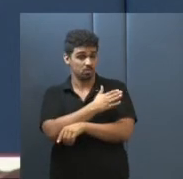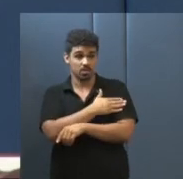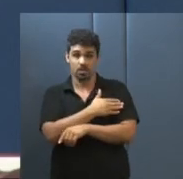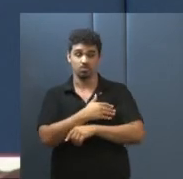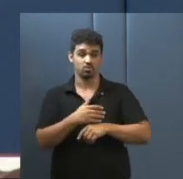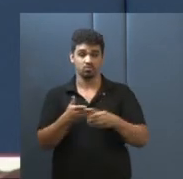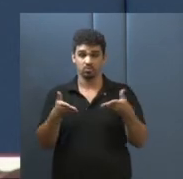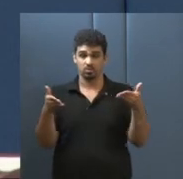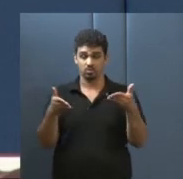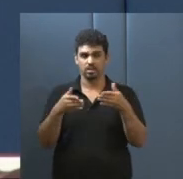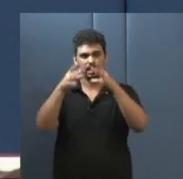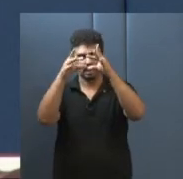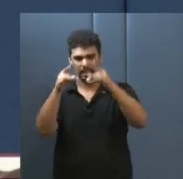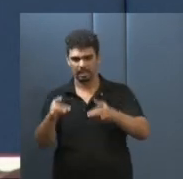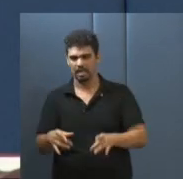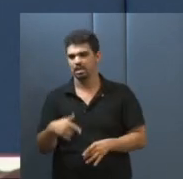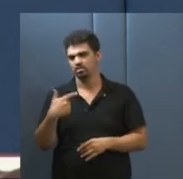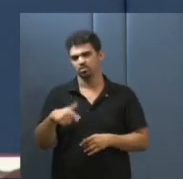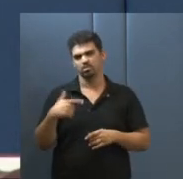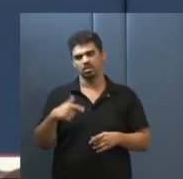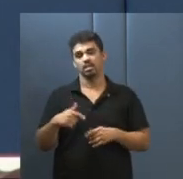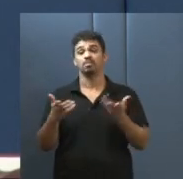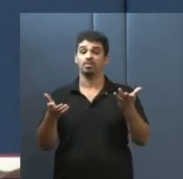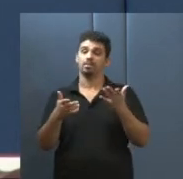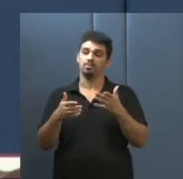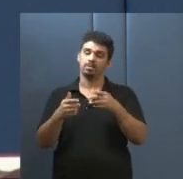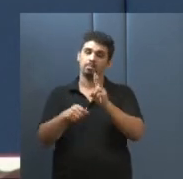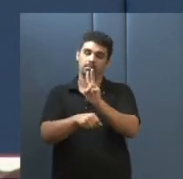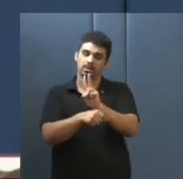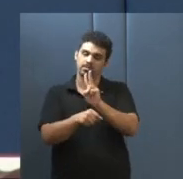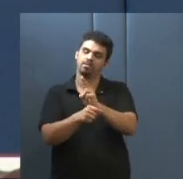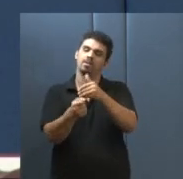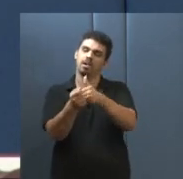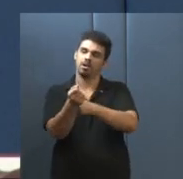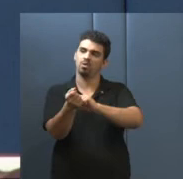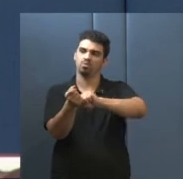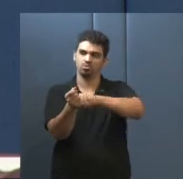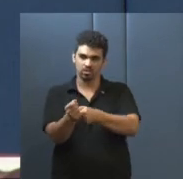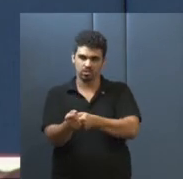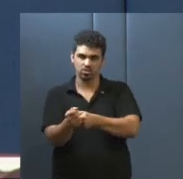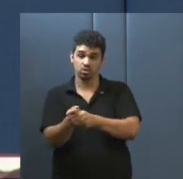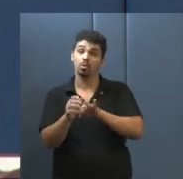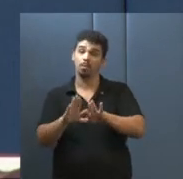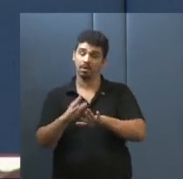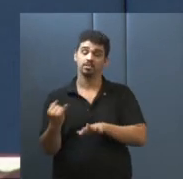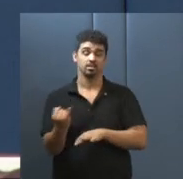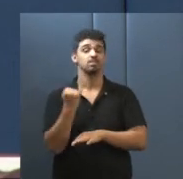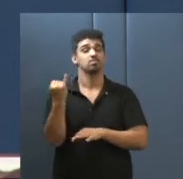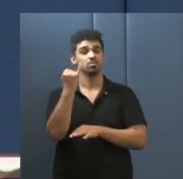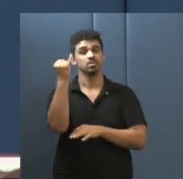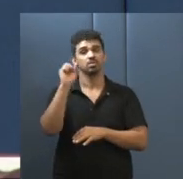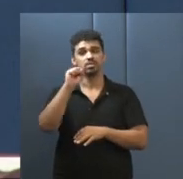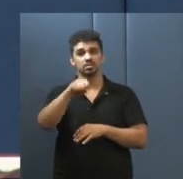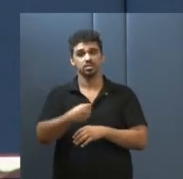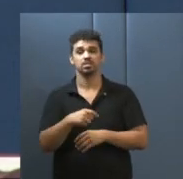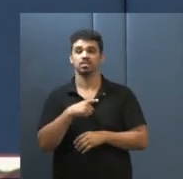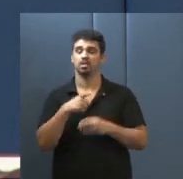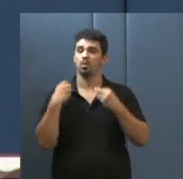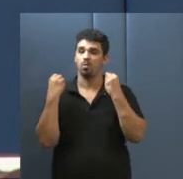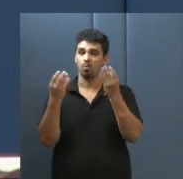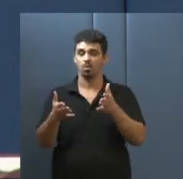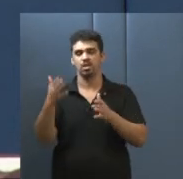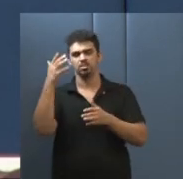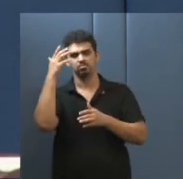muito detalhados, até para preservar o sigilo comercial das operações que cobrimos, mas é importante, sim, dar uma noção para os